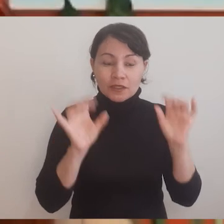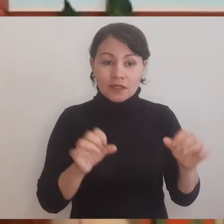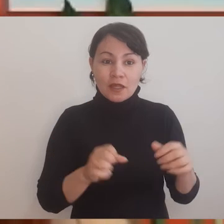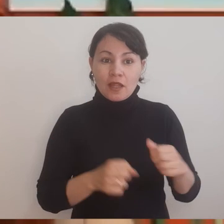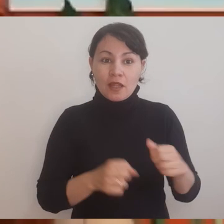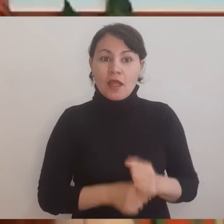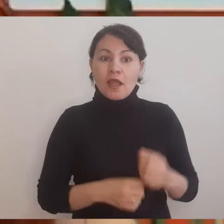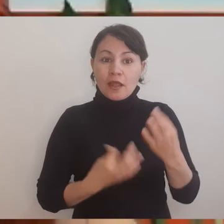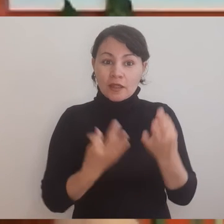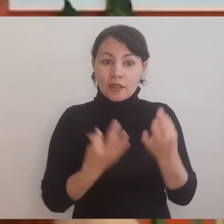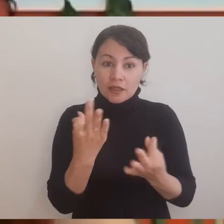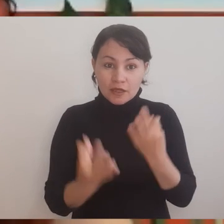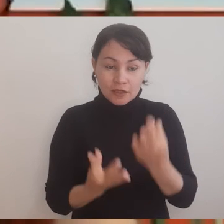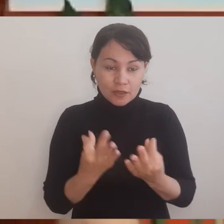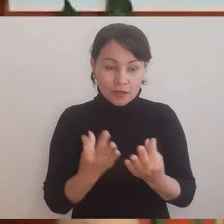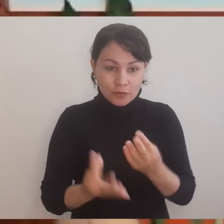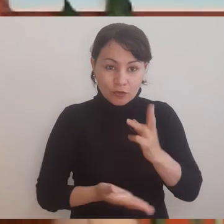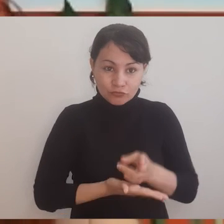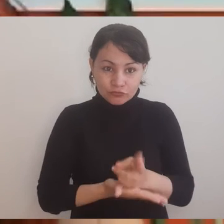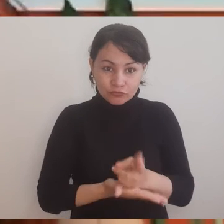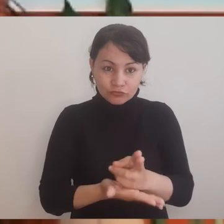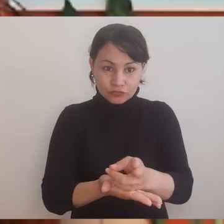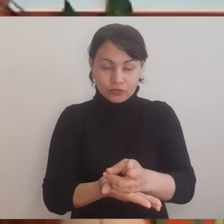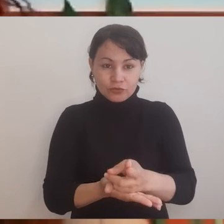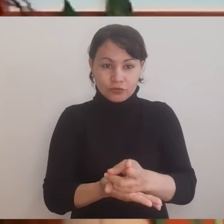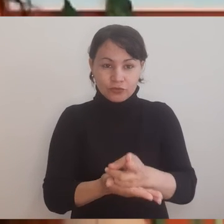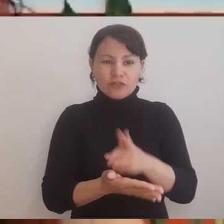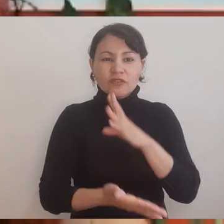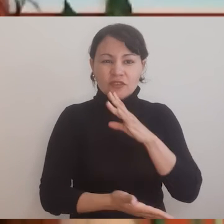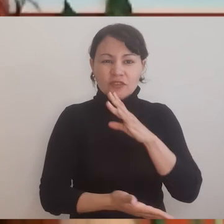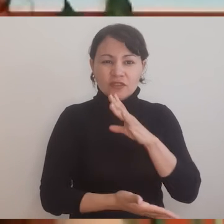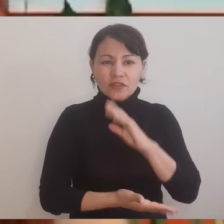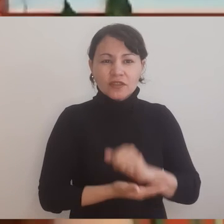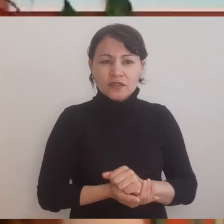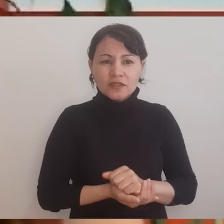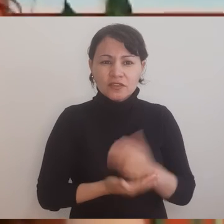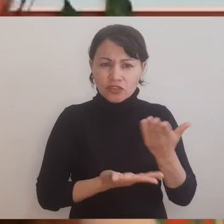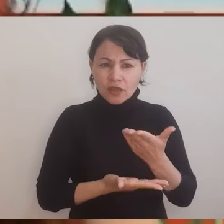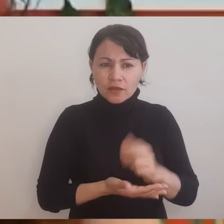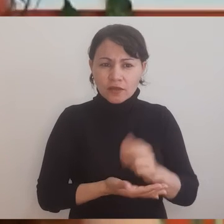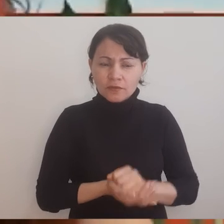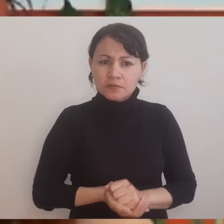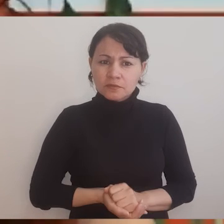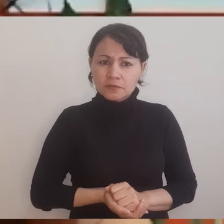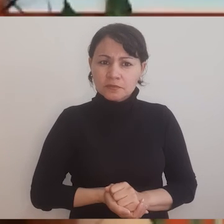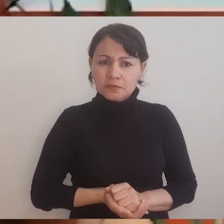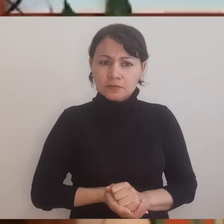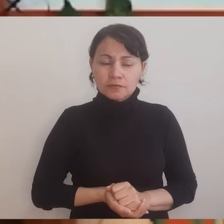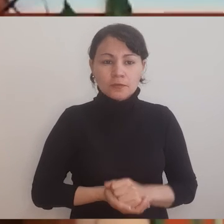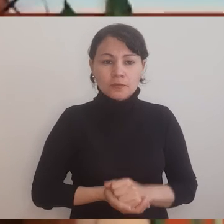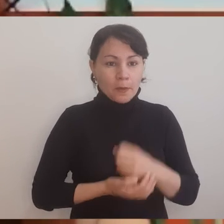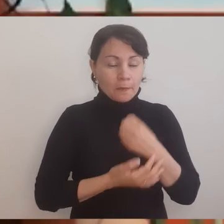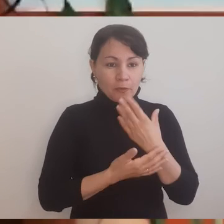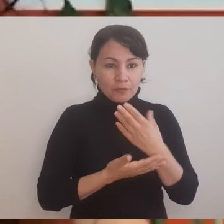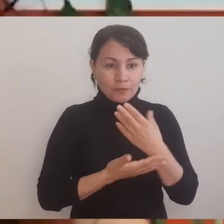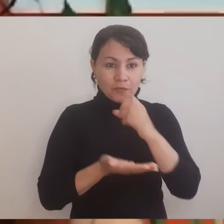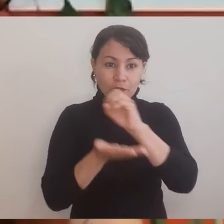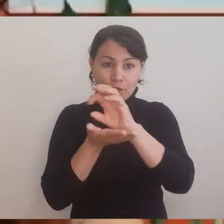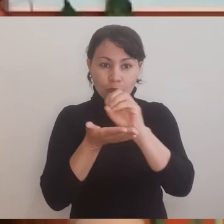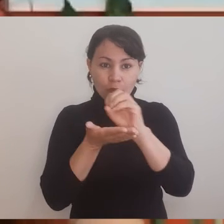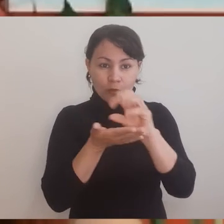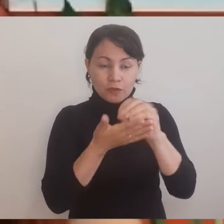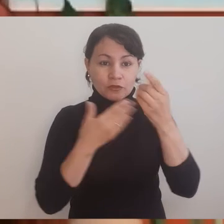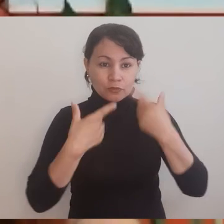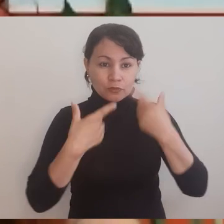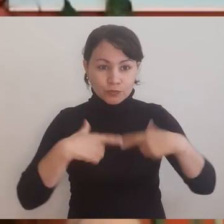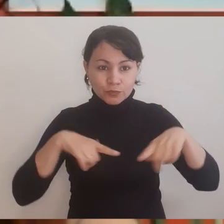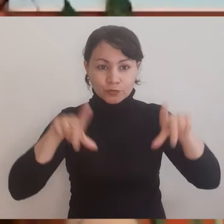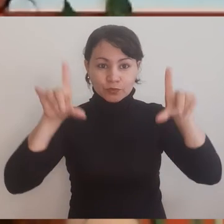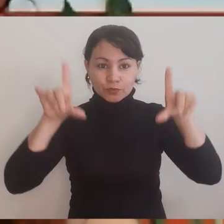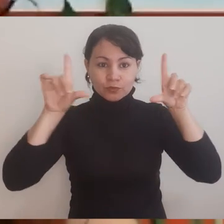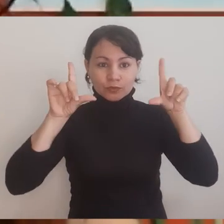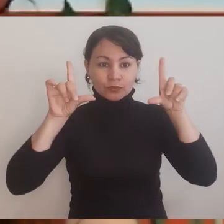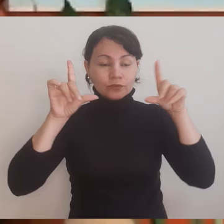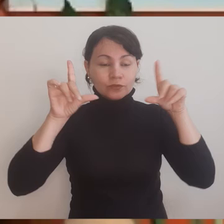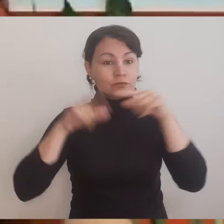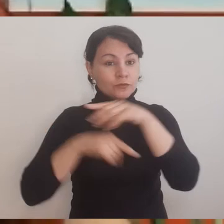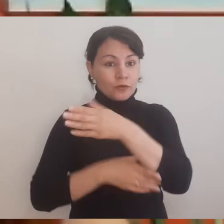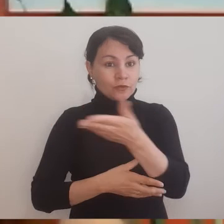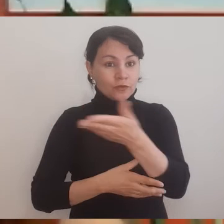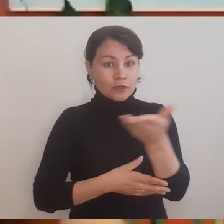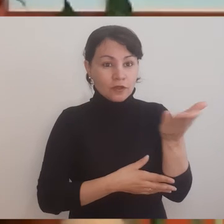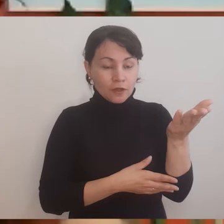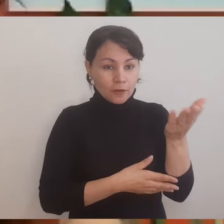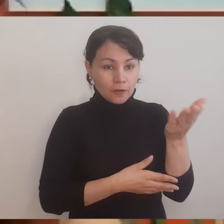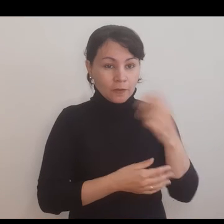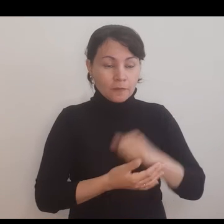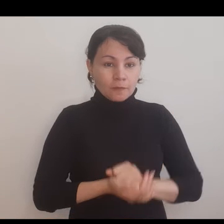terapia intensiva. Você conhece essa especialização? Bom, vou compartilhar aqui os meus slides com vocês.